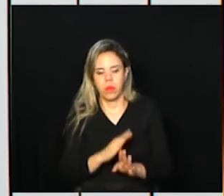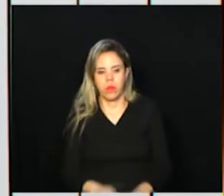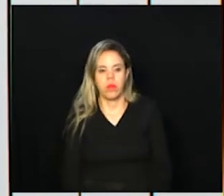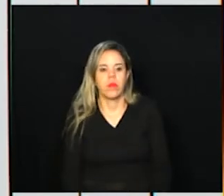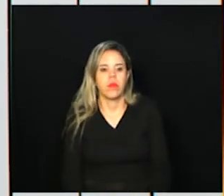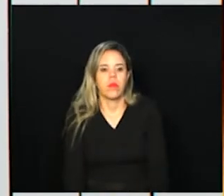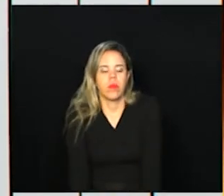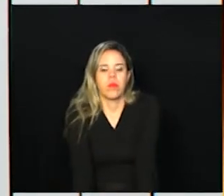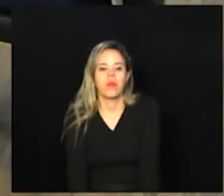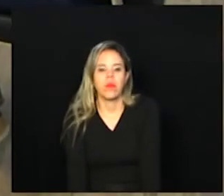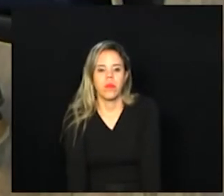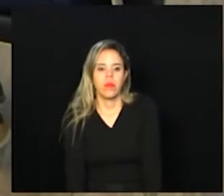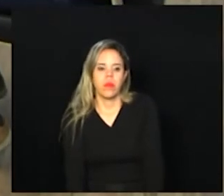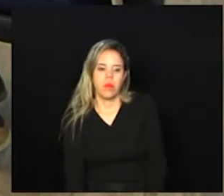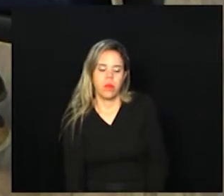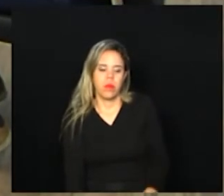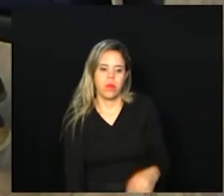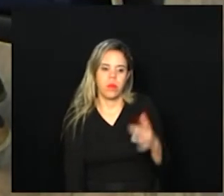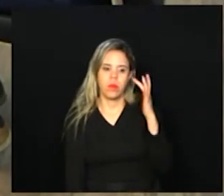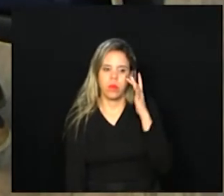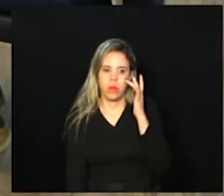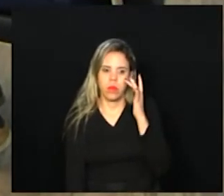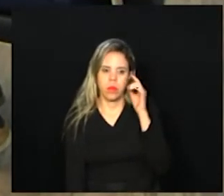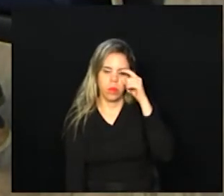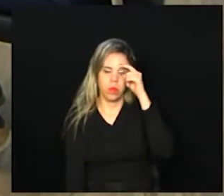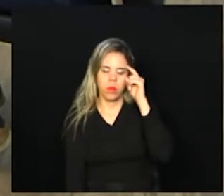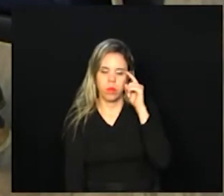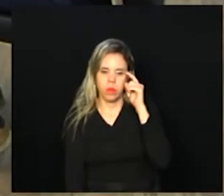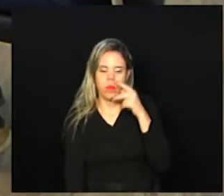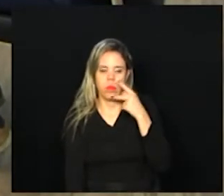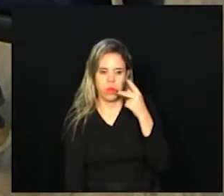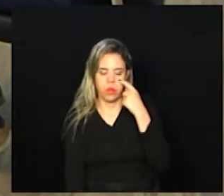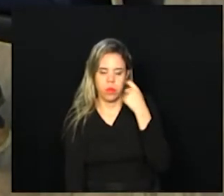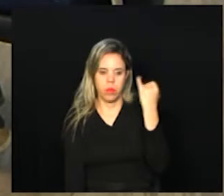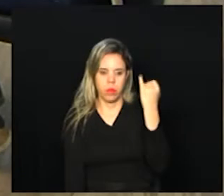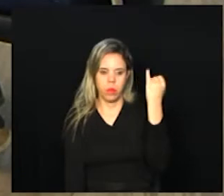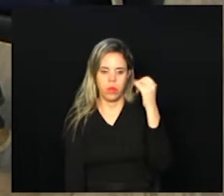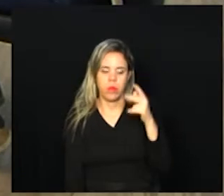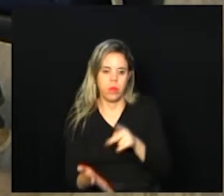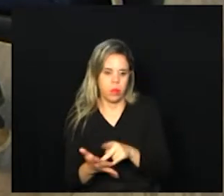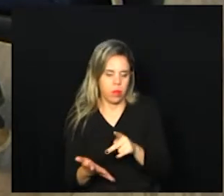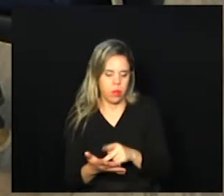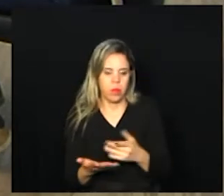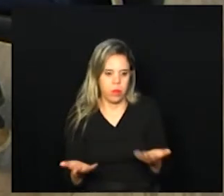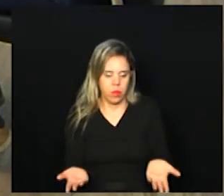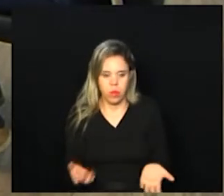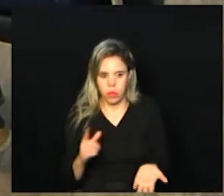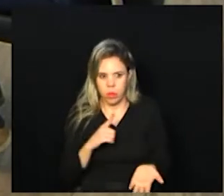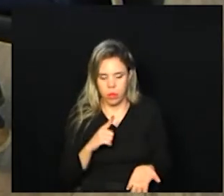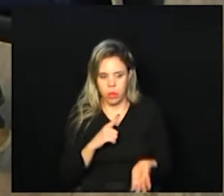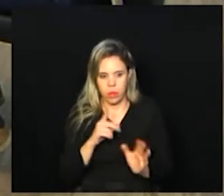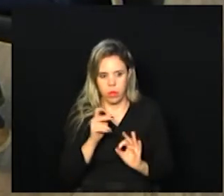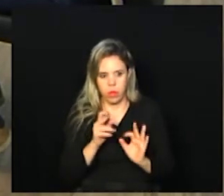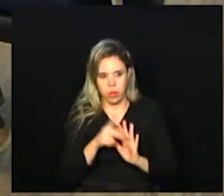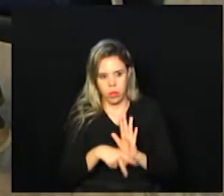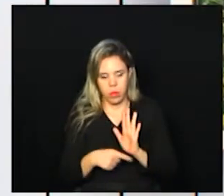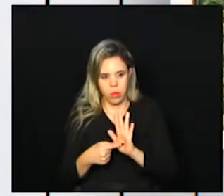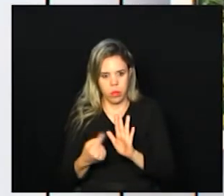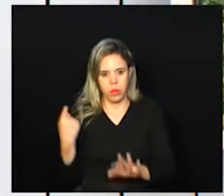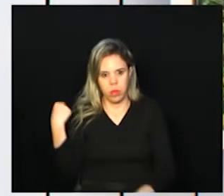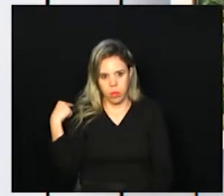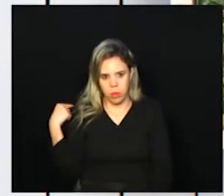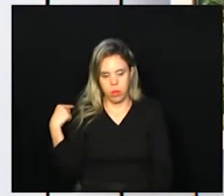Não, eu acho que isso que a Paola falou é muito importante, na verdade, né? Porque até eu tenho um projeto que eu apresentei na